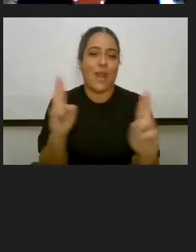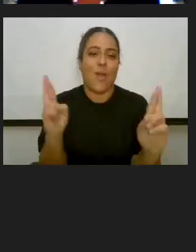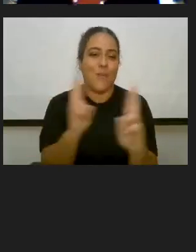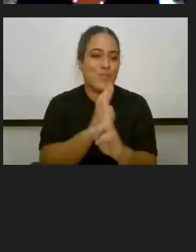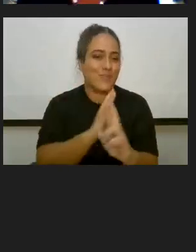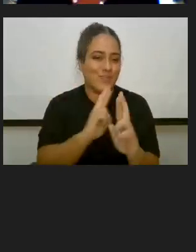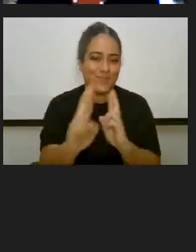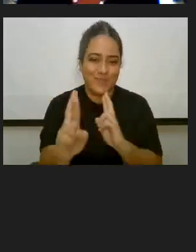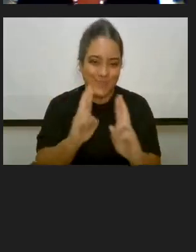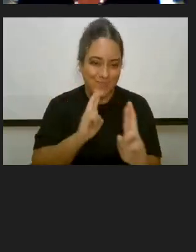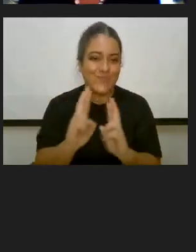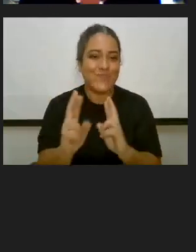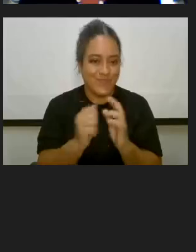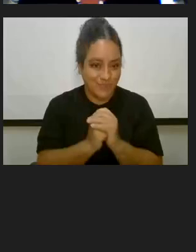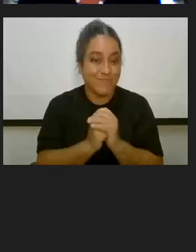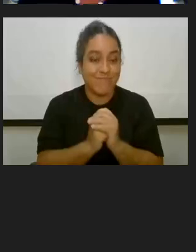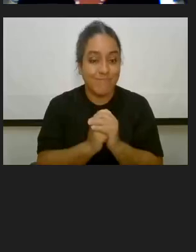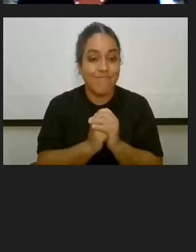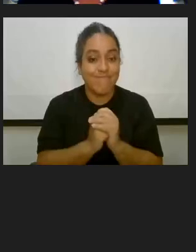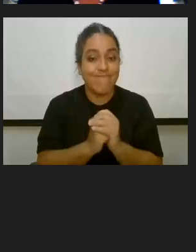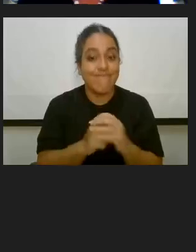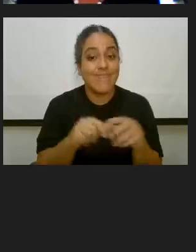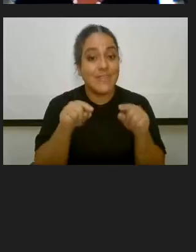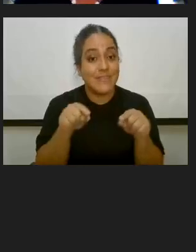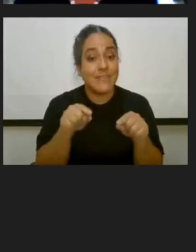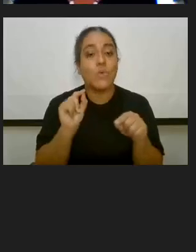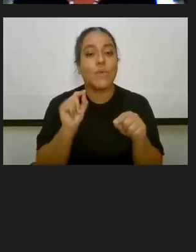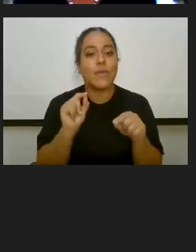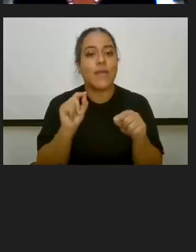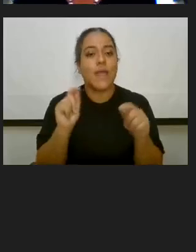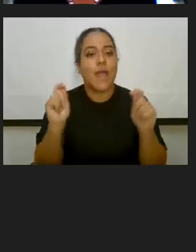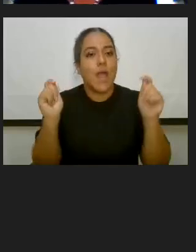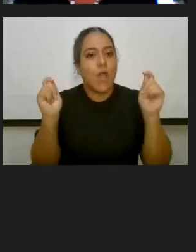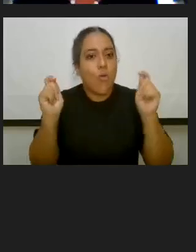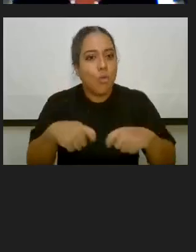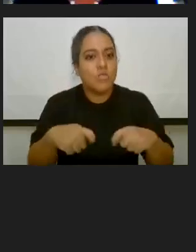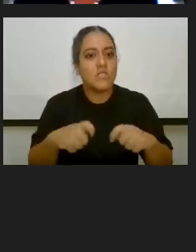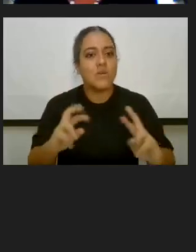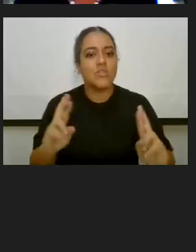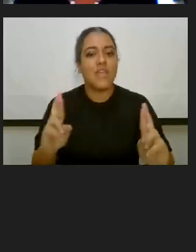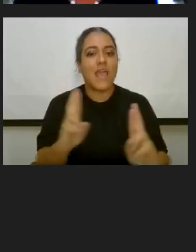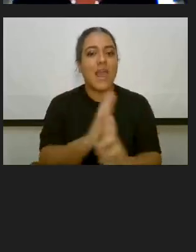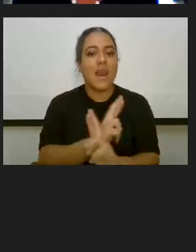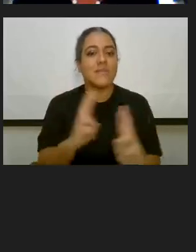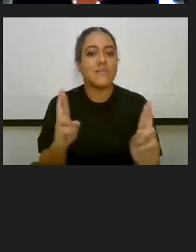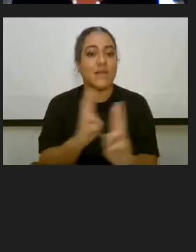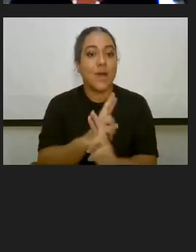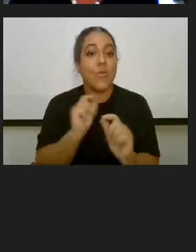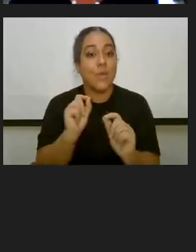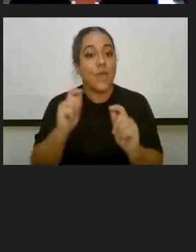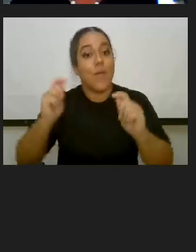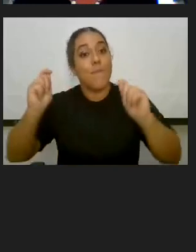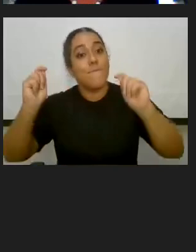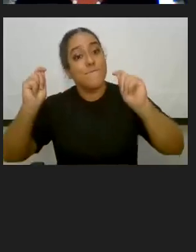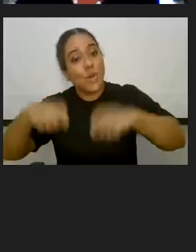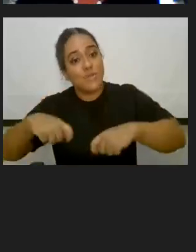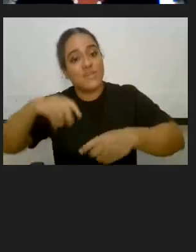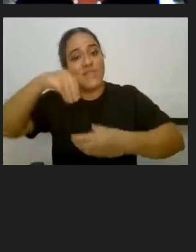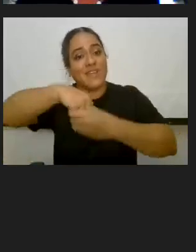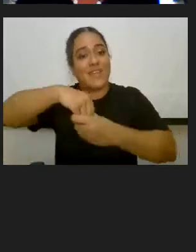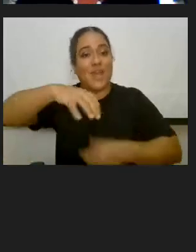Estou falando diretamente das condições de relação que são possíveis dentro desses